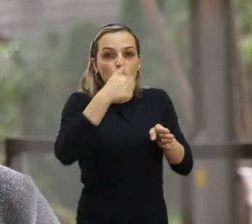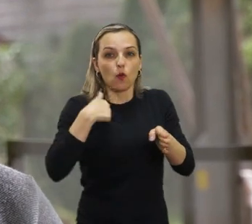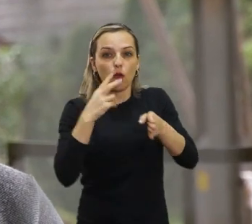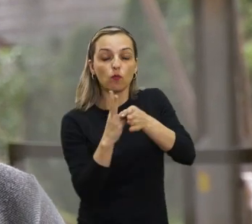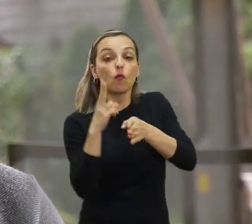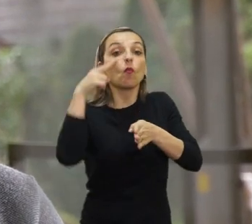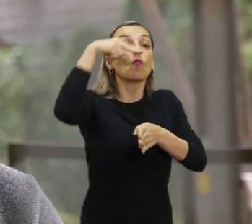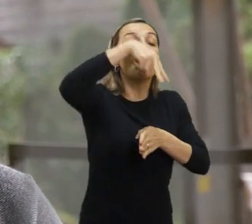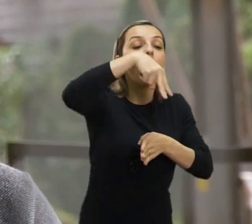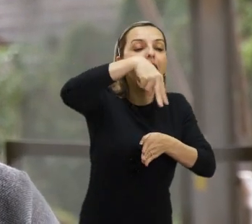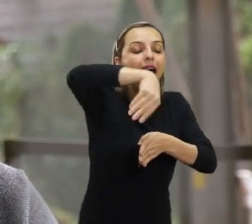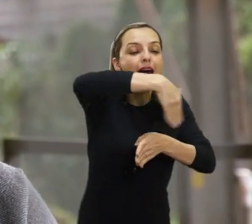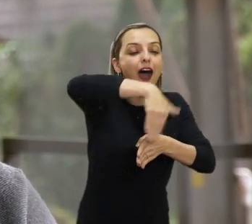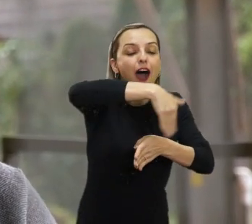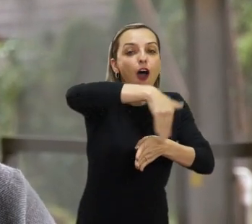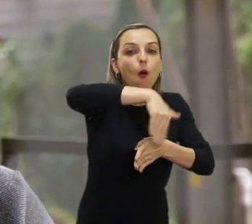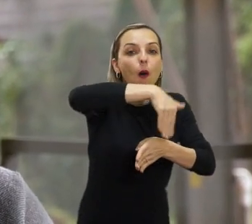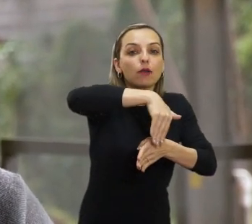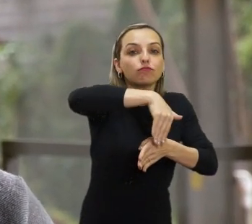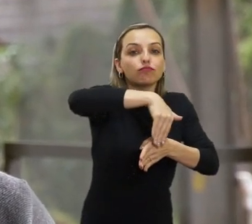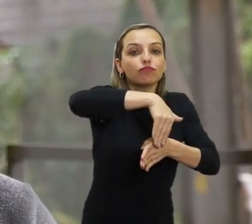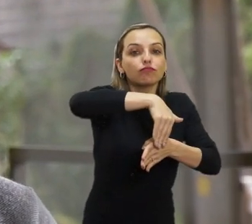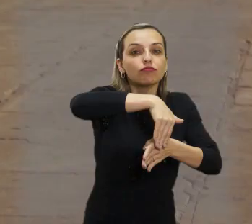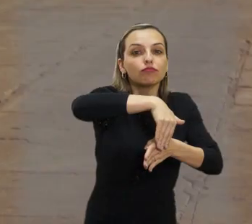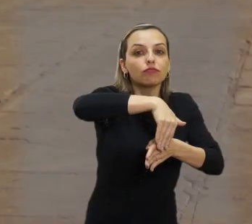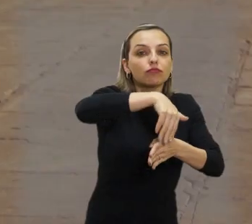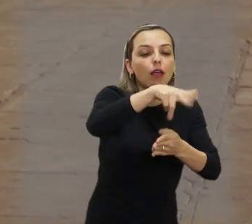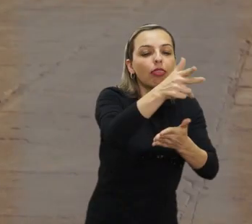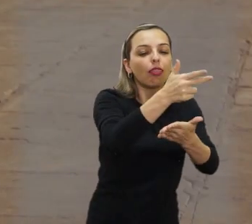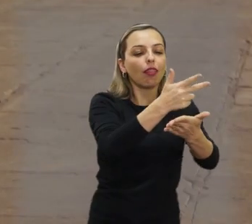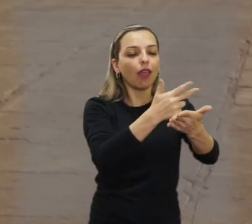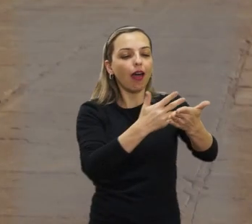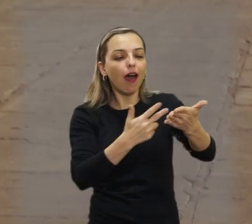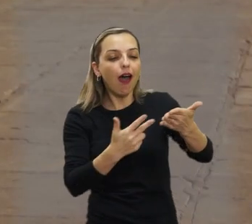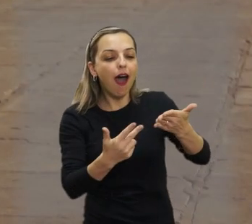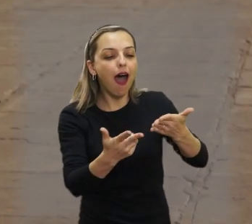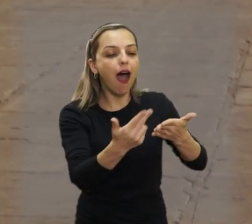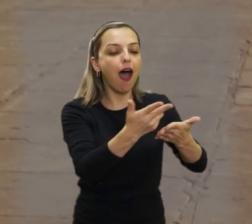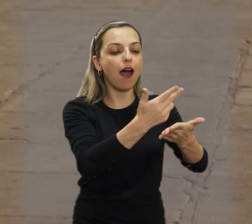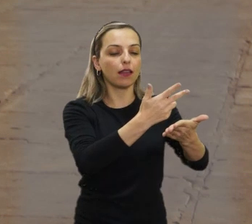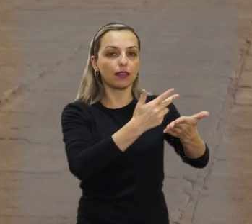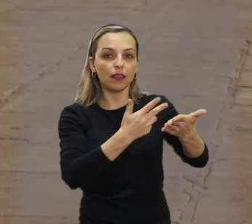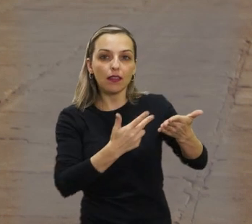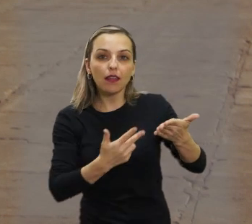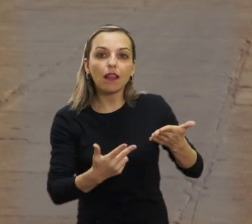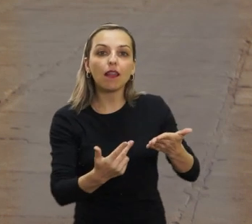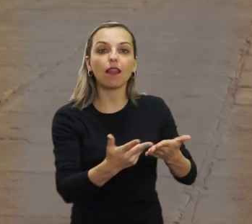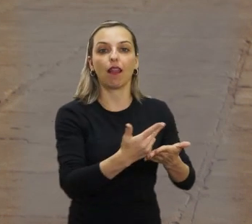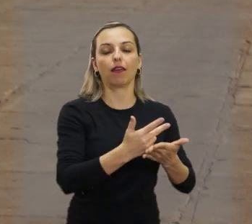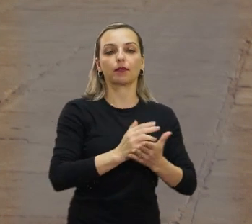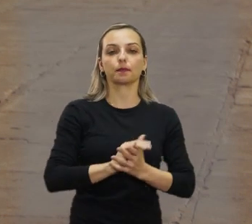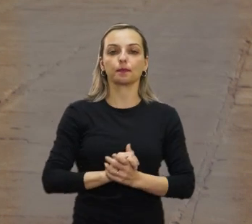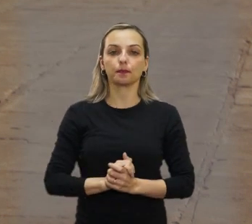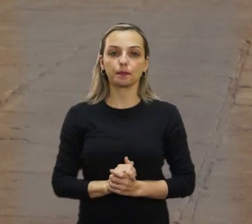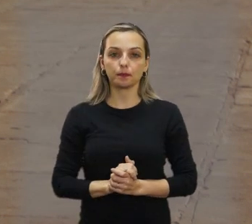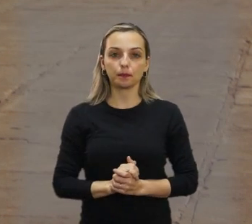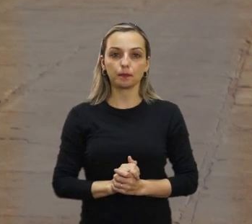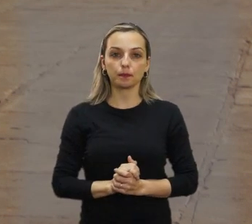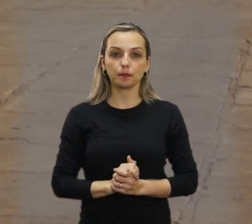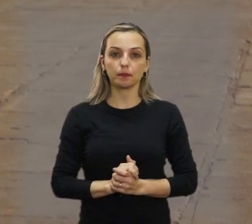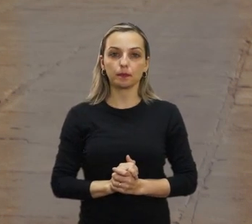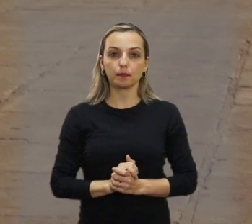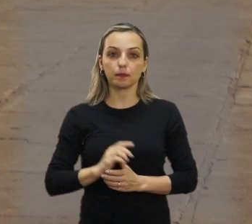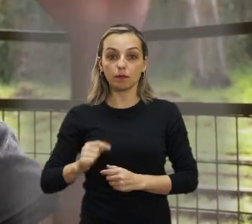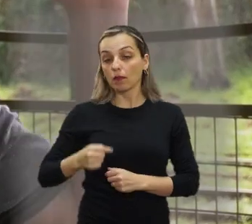estava, às vezes em casa, assim, um momento que estava muito sem fazer, não tinha muito o que fazer, assim, eu subia no